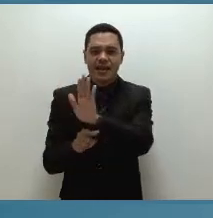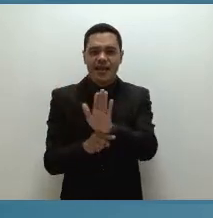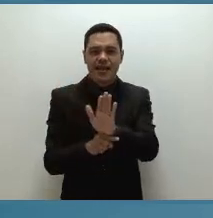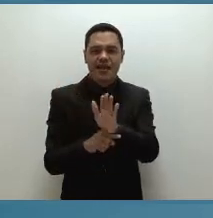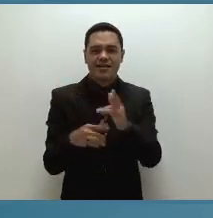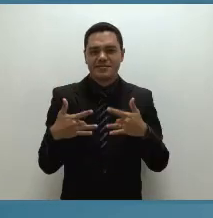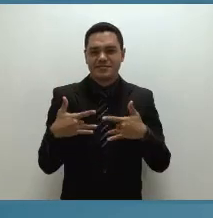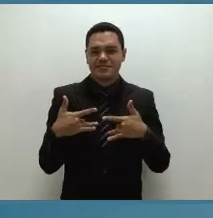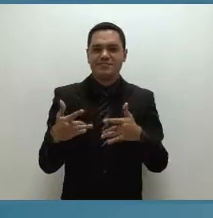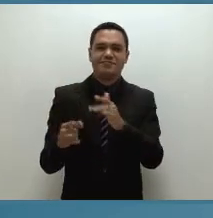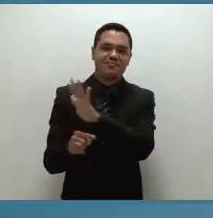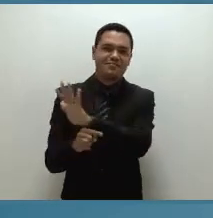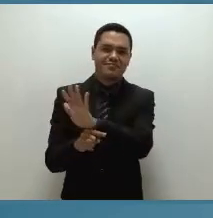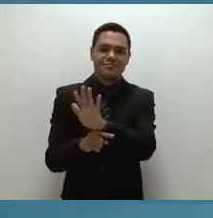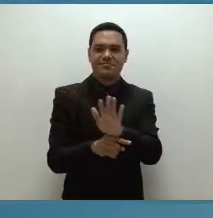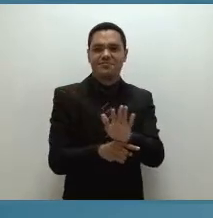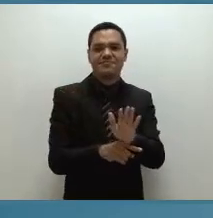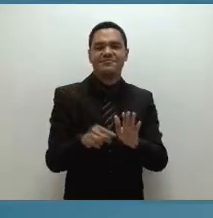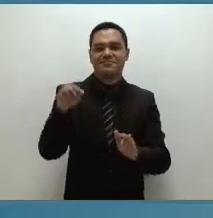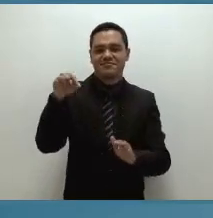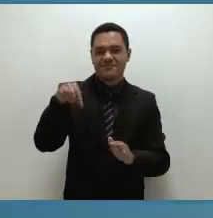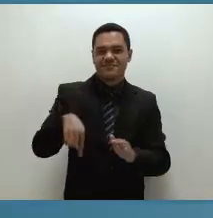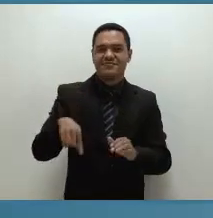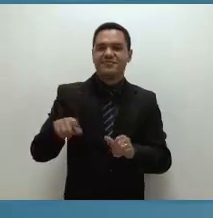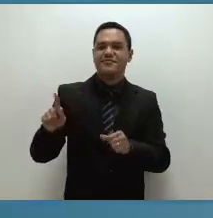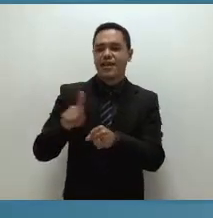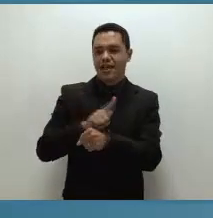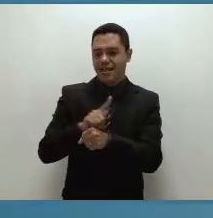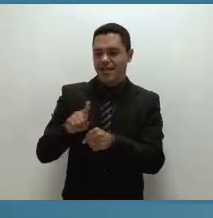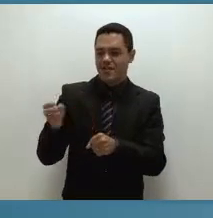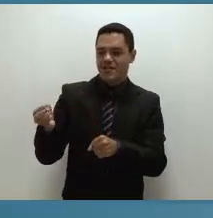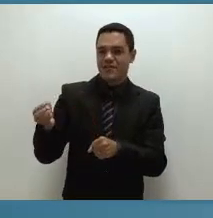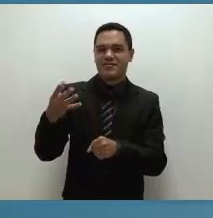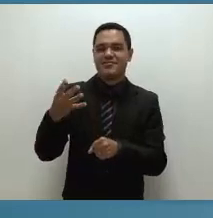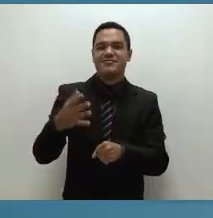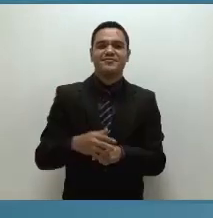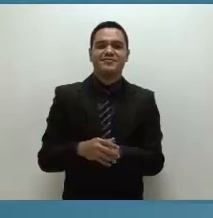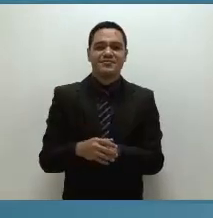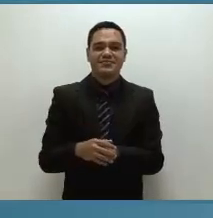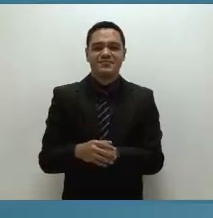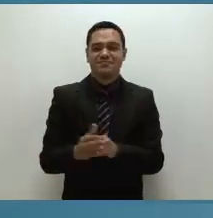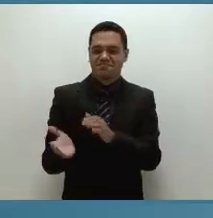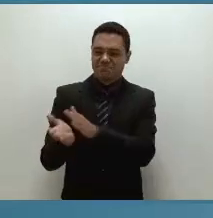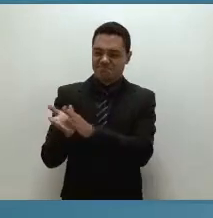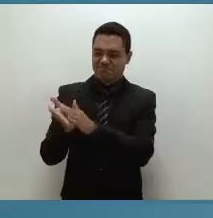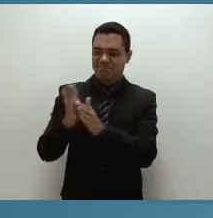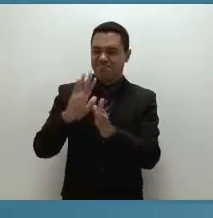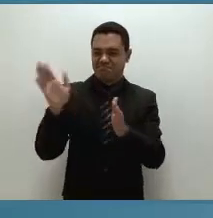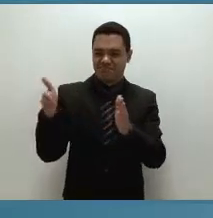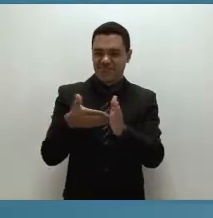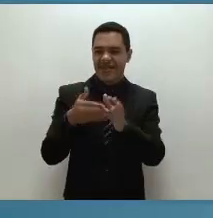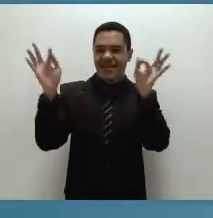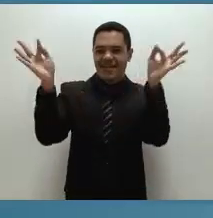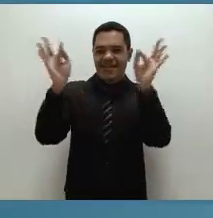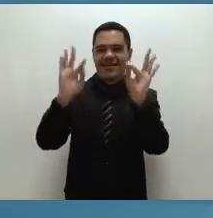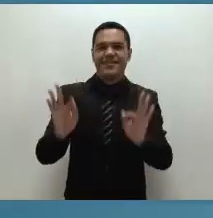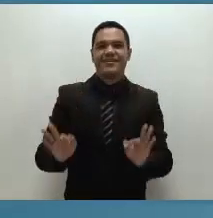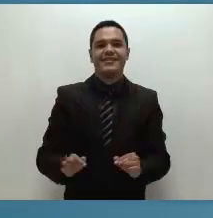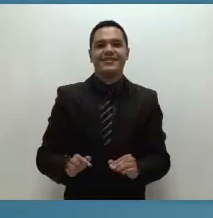colaborar com a nova gestão. Meus parabéns a todos. Felicidades.